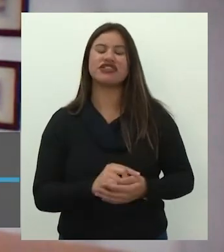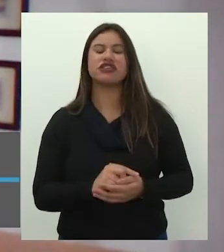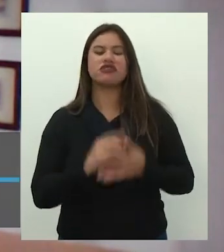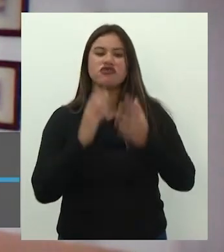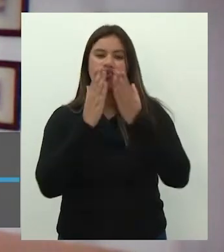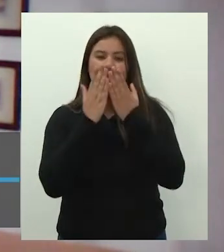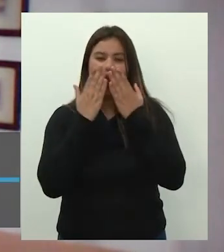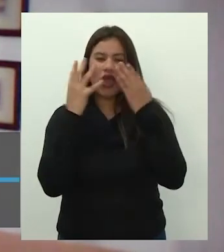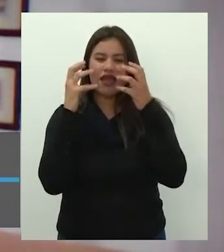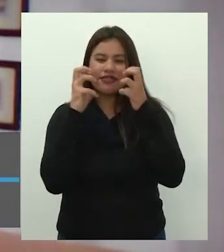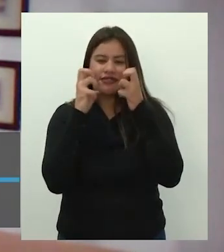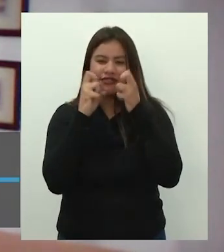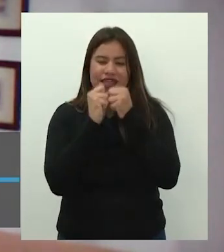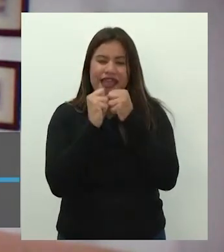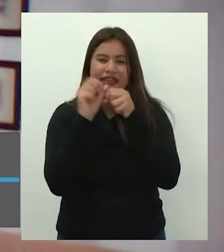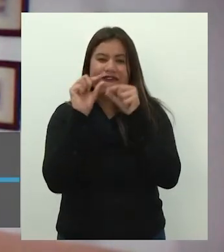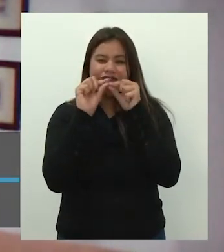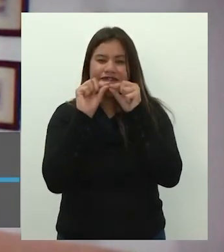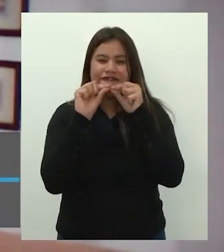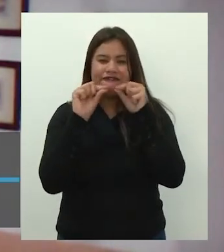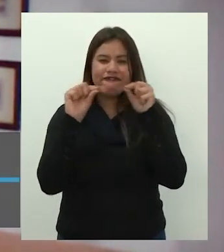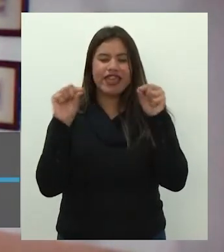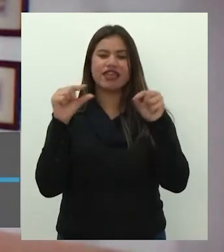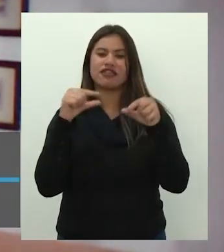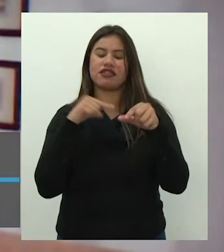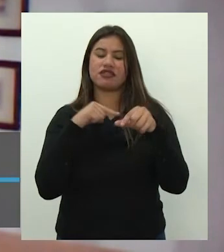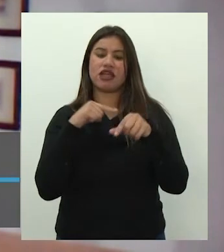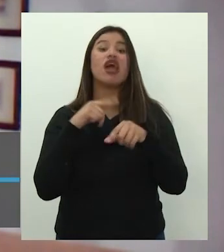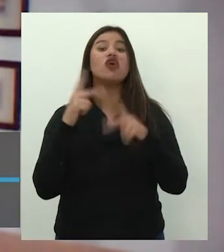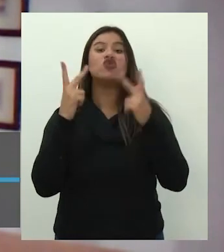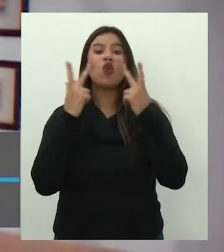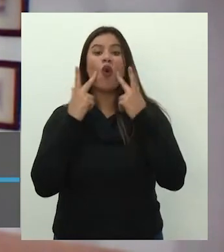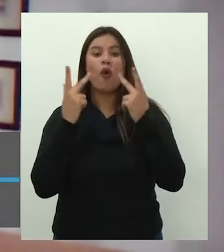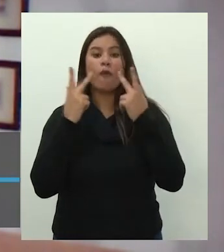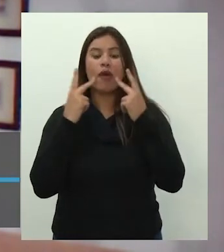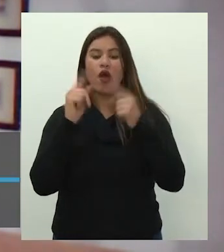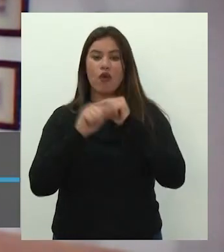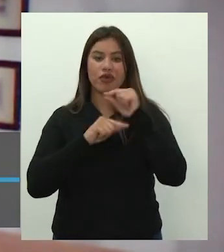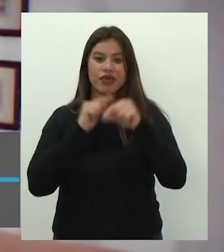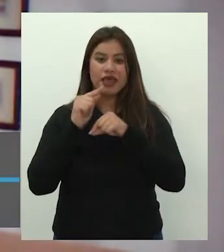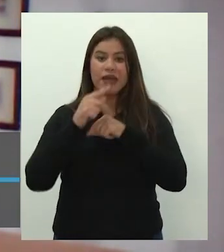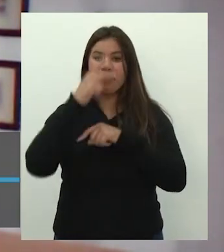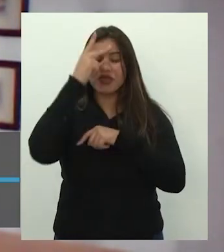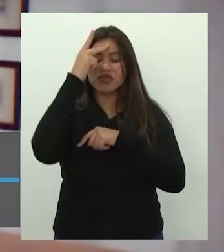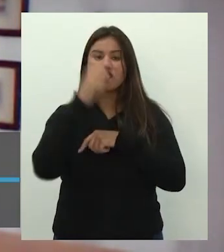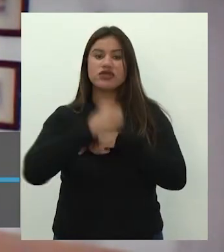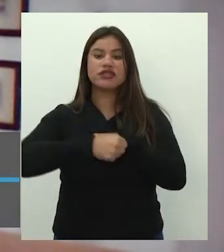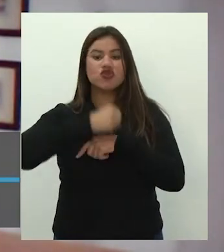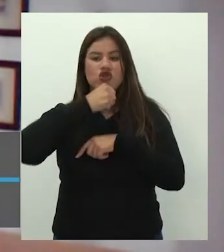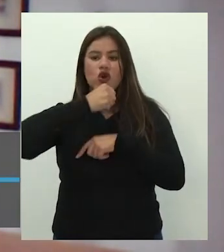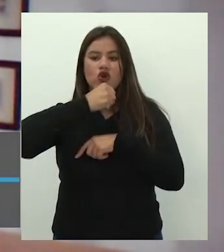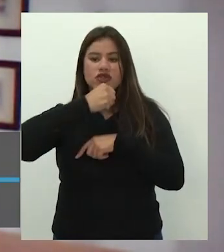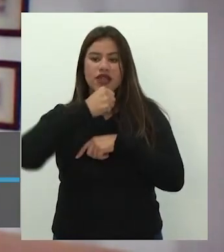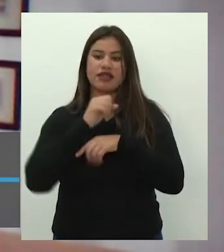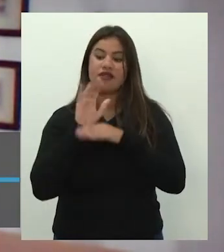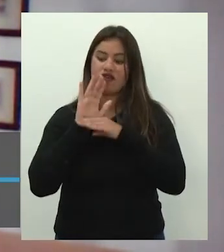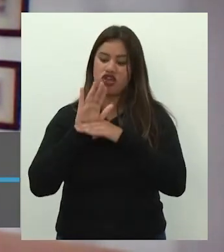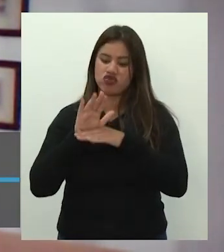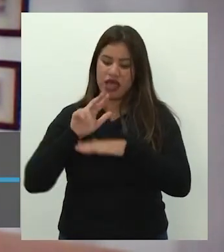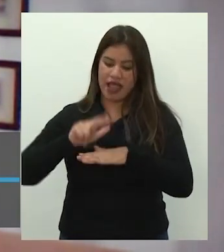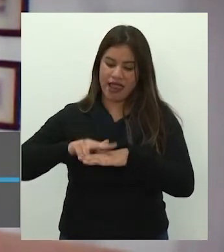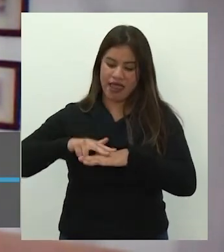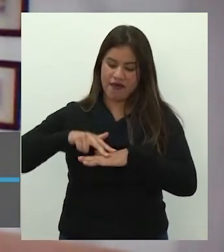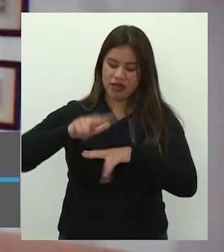muito comum que idosos com qualquer... Por exemplo, você vai ajudar a levantar de